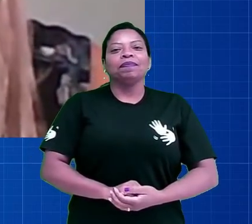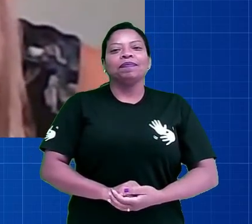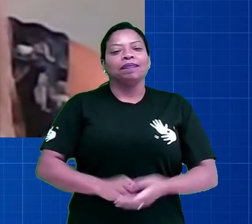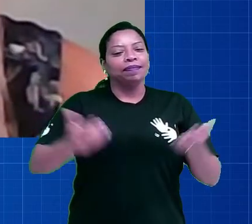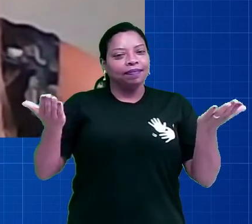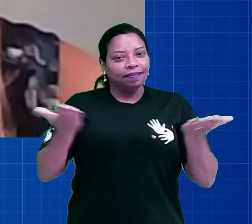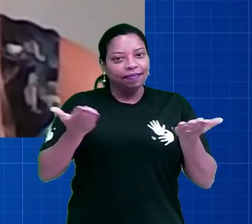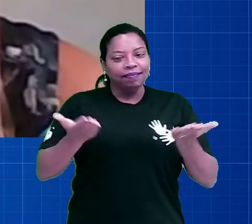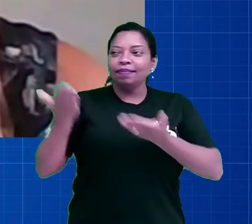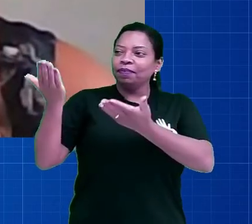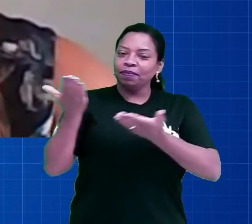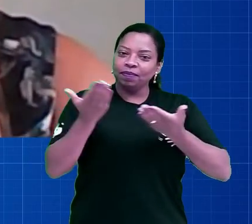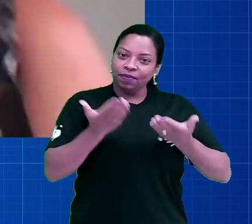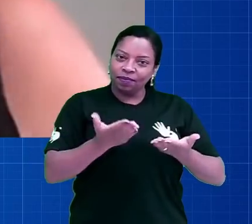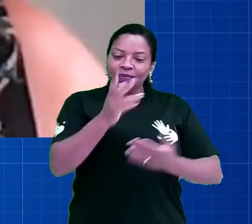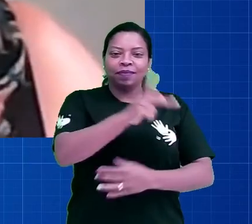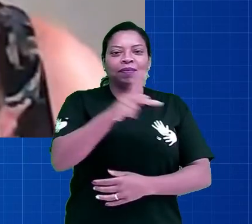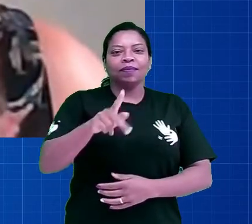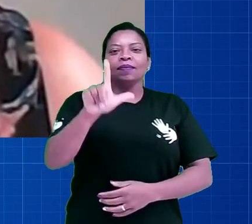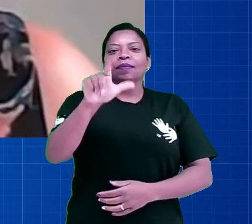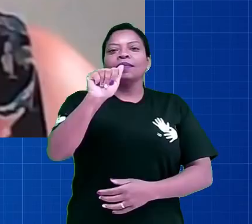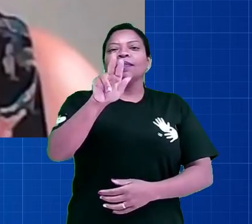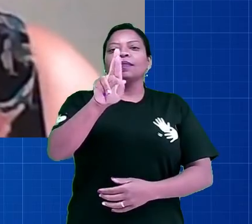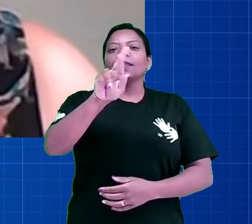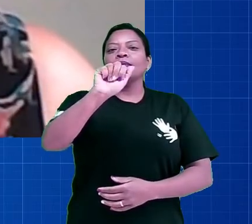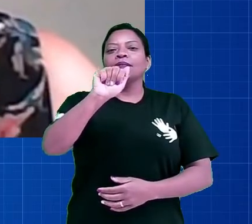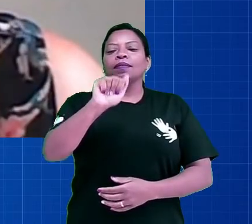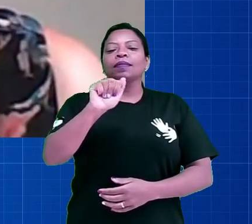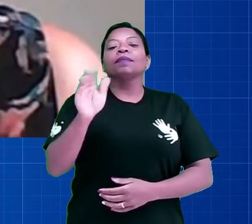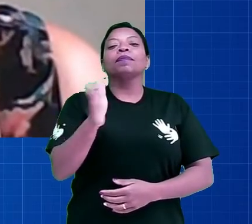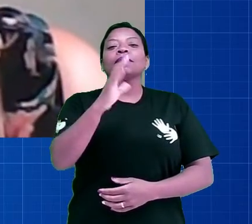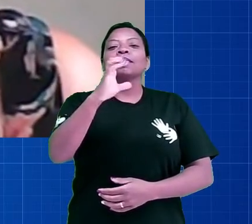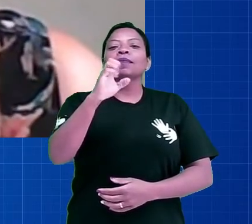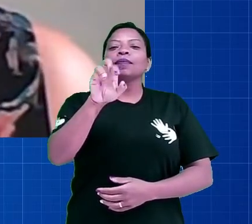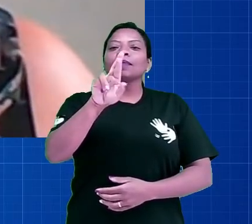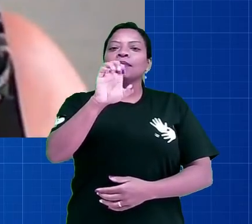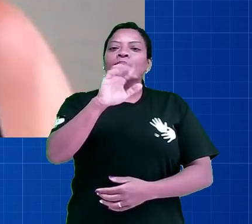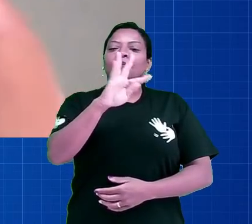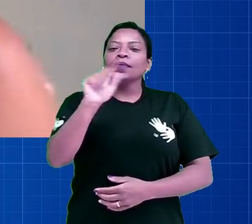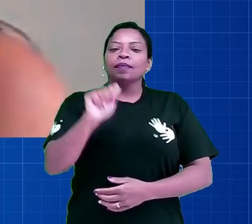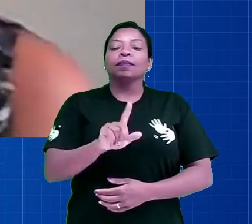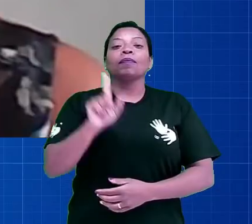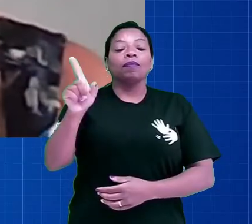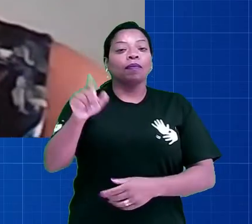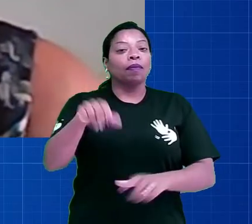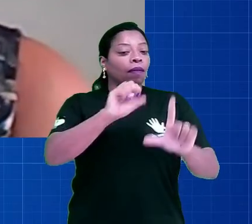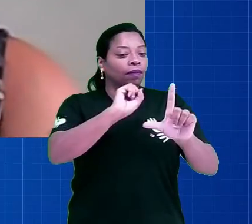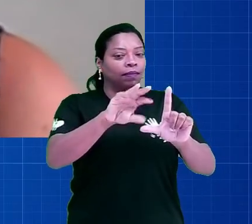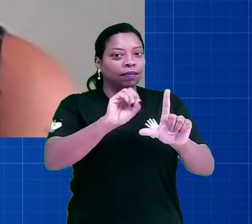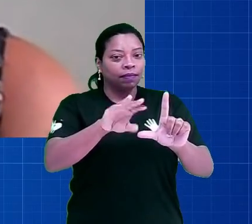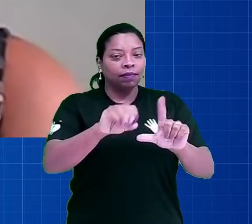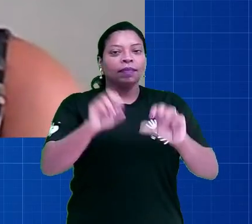Hoje a gente traz como convidada a professora Laura Sereta Moreira. A professora Laura possui licenciatura em